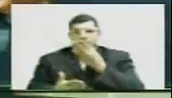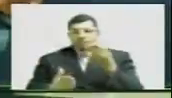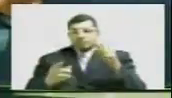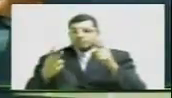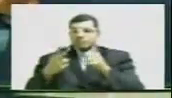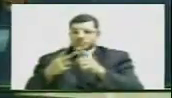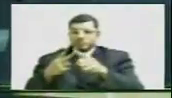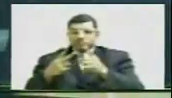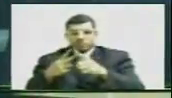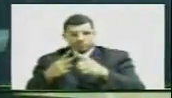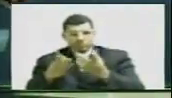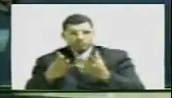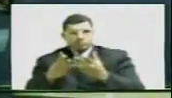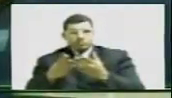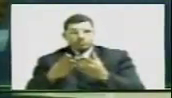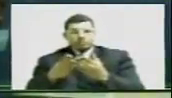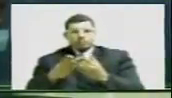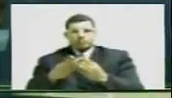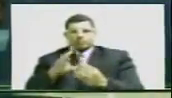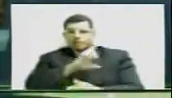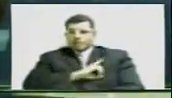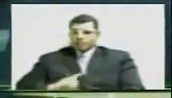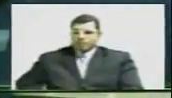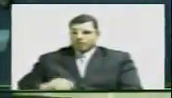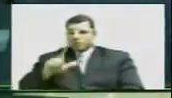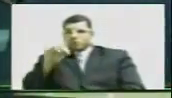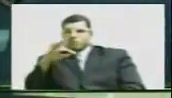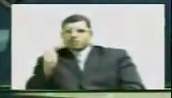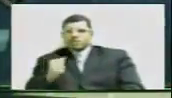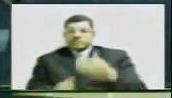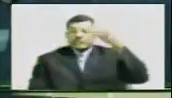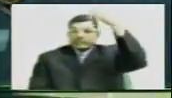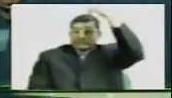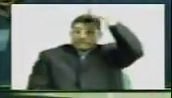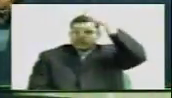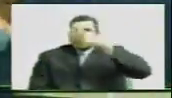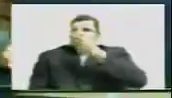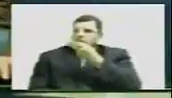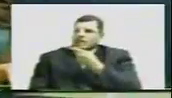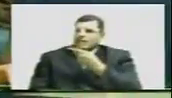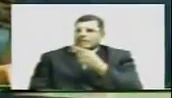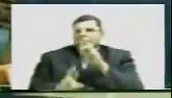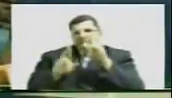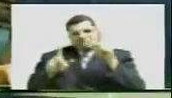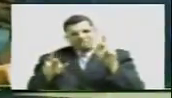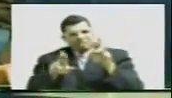a segunda medida, uma medida, deputado Luiz Castro, absolutamente questionável.